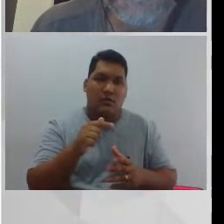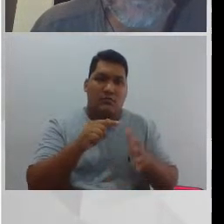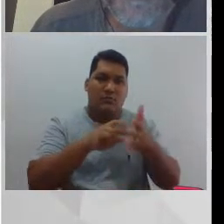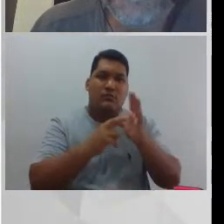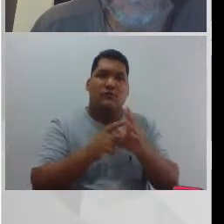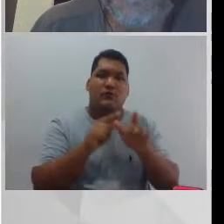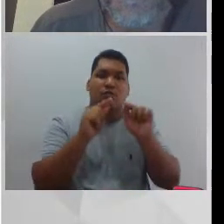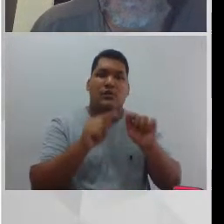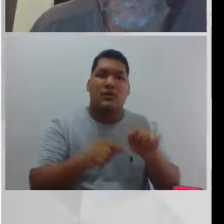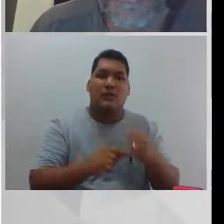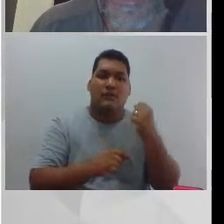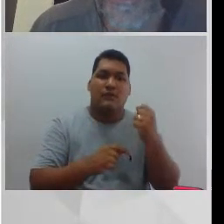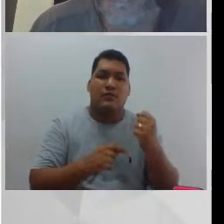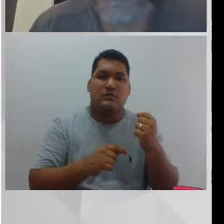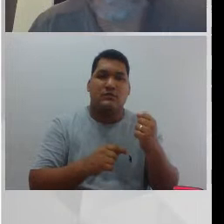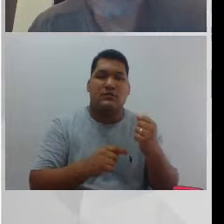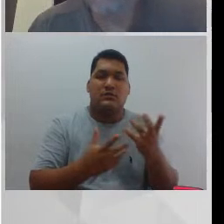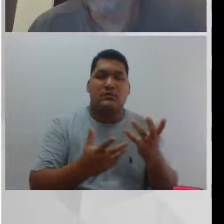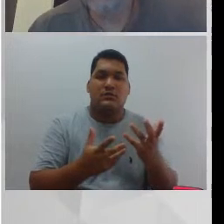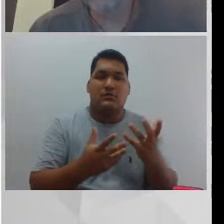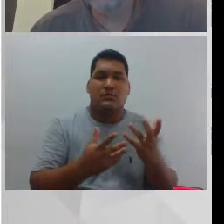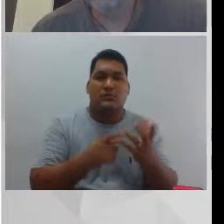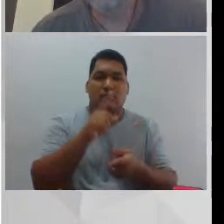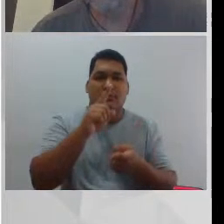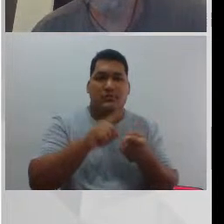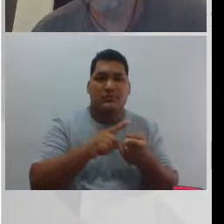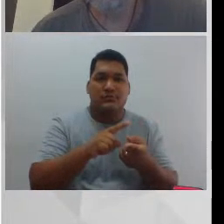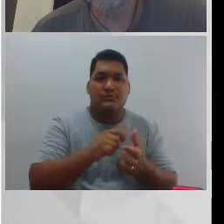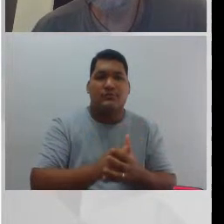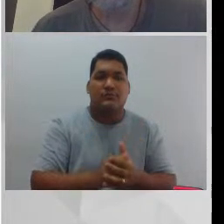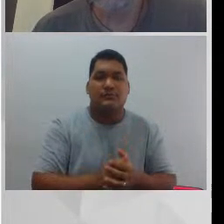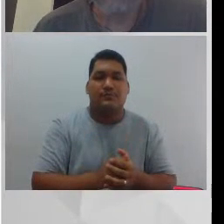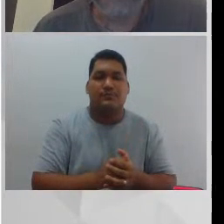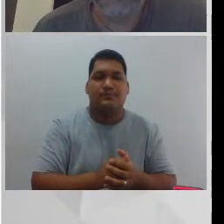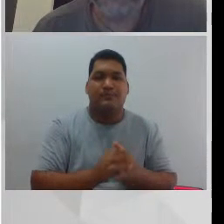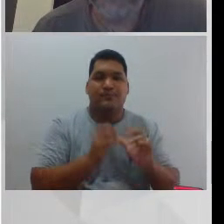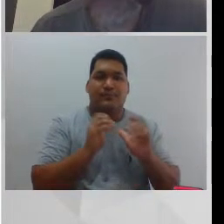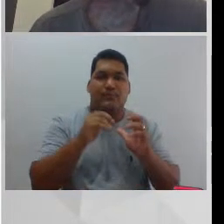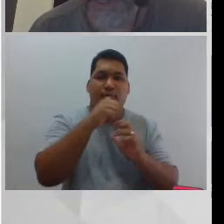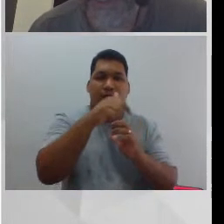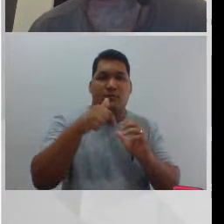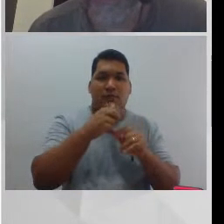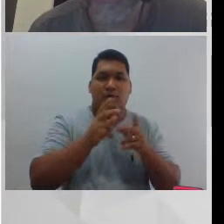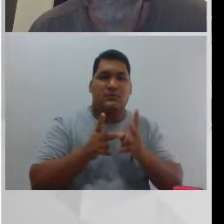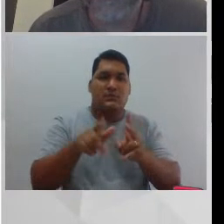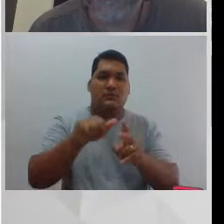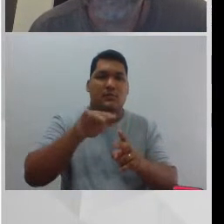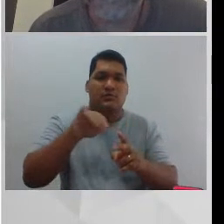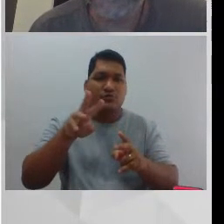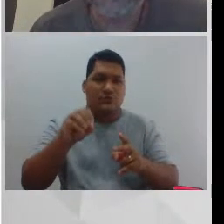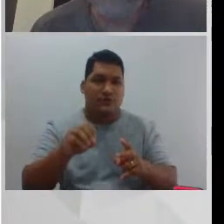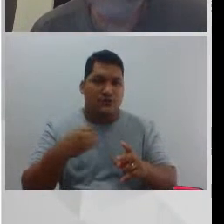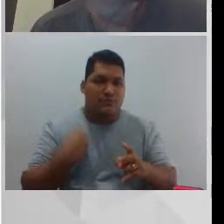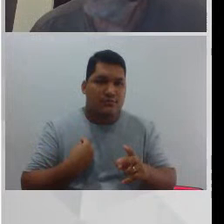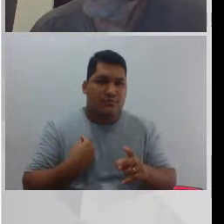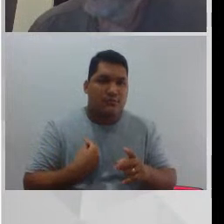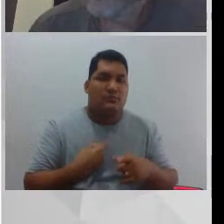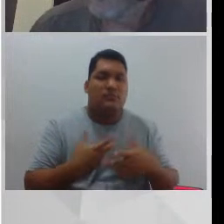reduzida. Tá? Então, quando dois neurônios estão sempre ativos, são dois neurônios que parecem ser importantes,